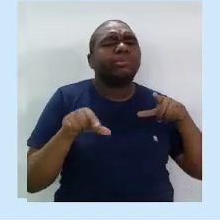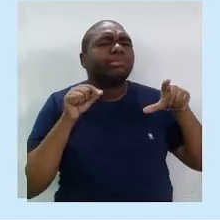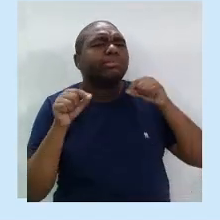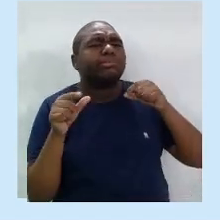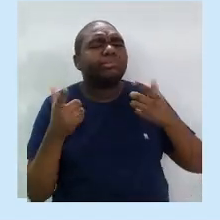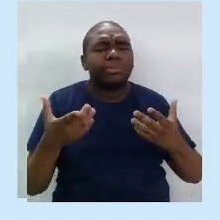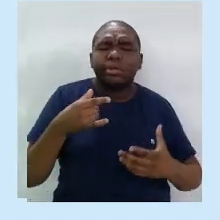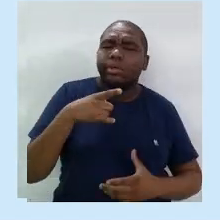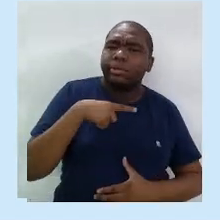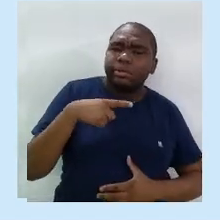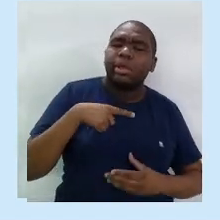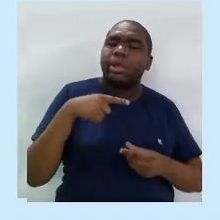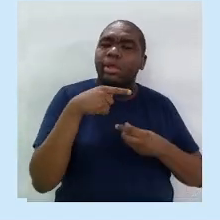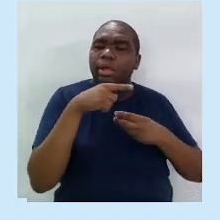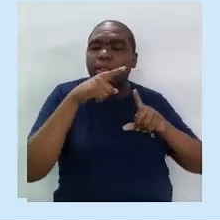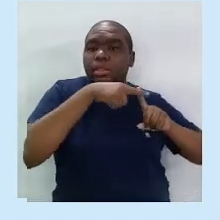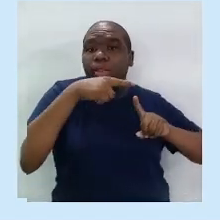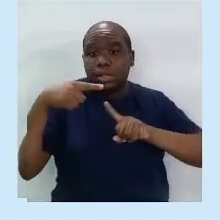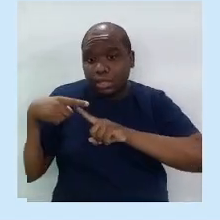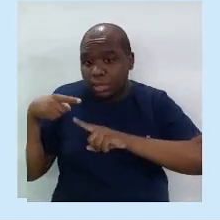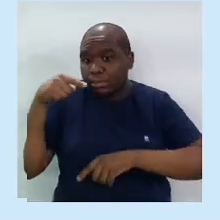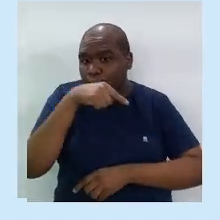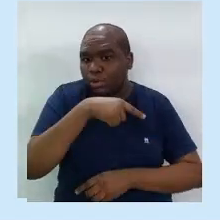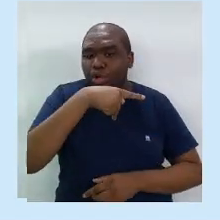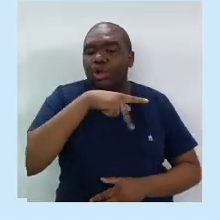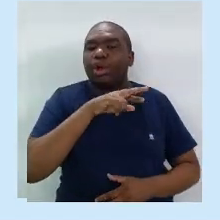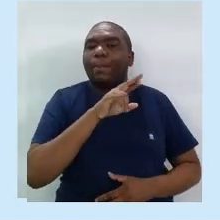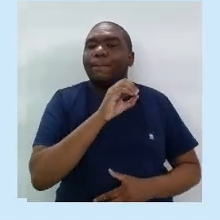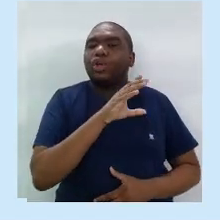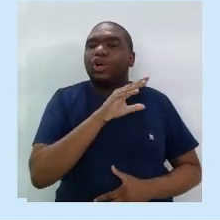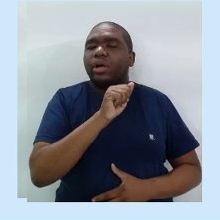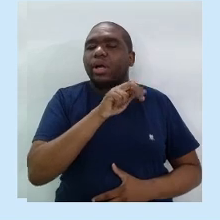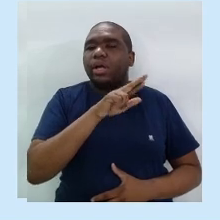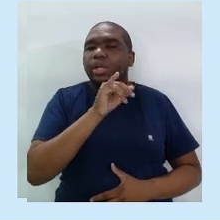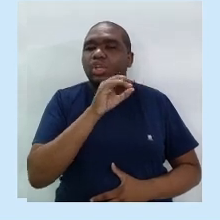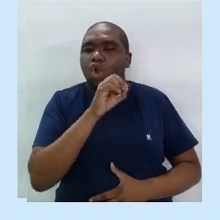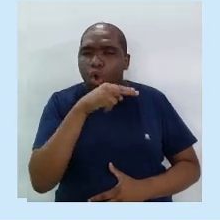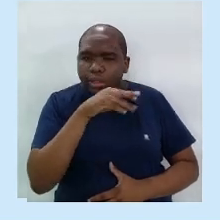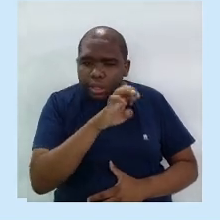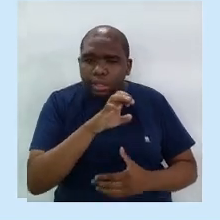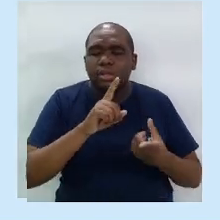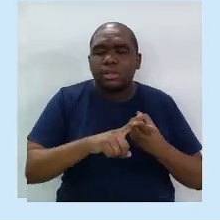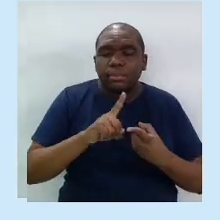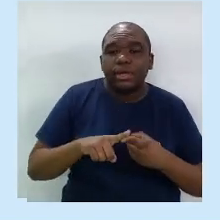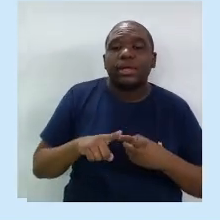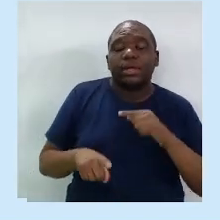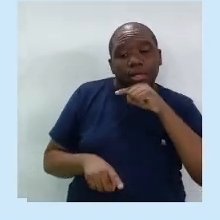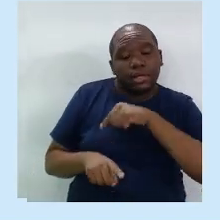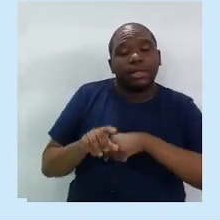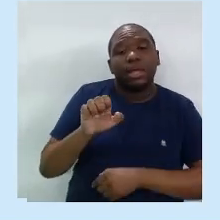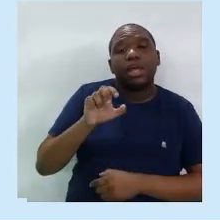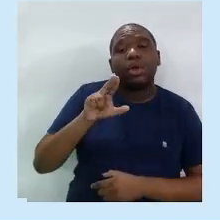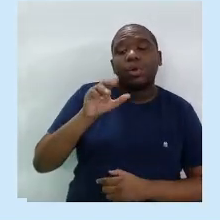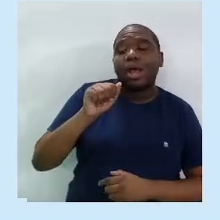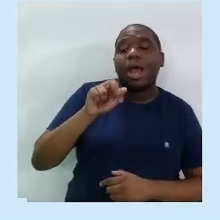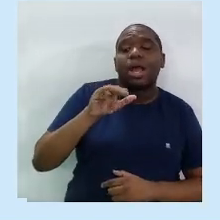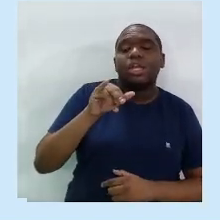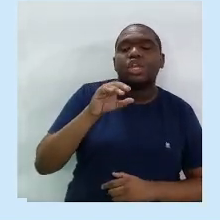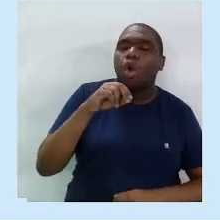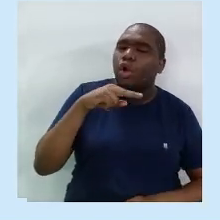em procarionte e eucarionte em relação à estrutura do seu núcleo, em relação